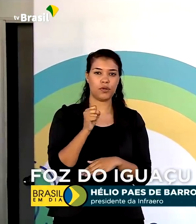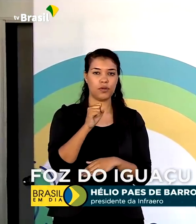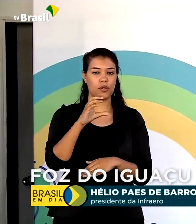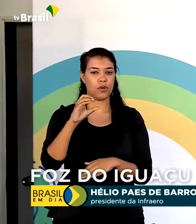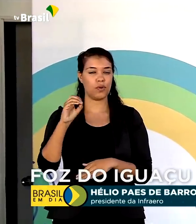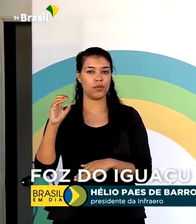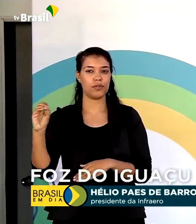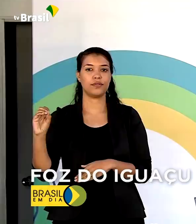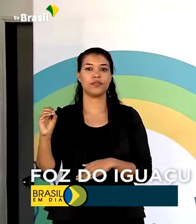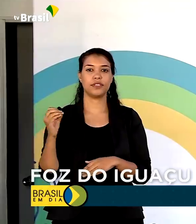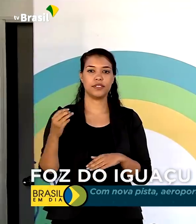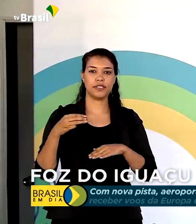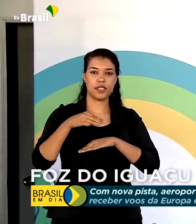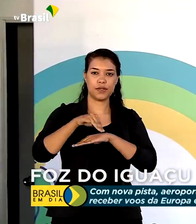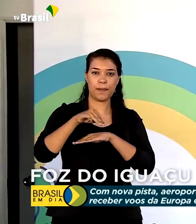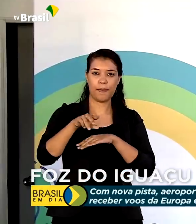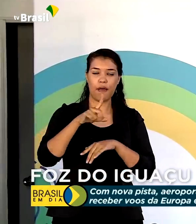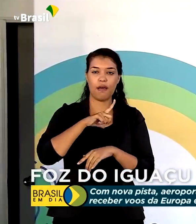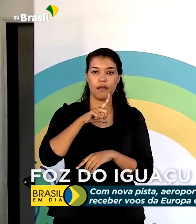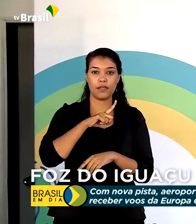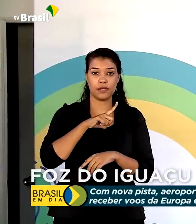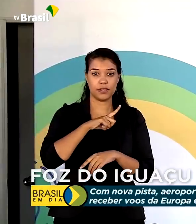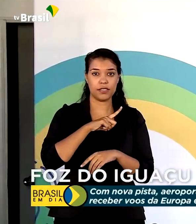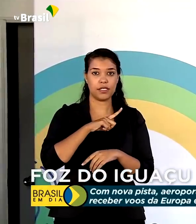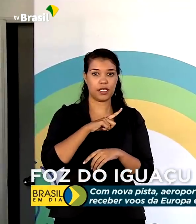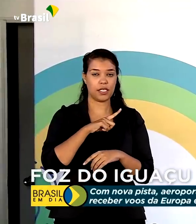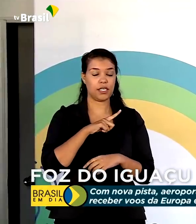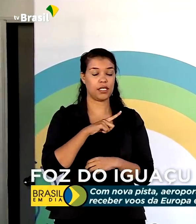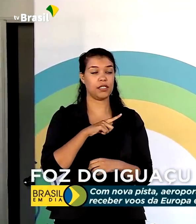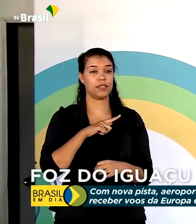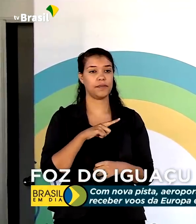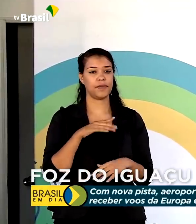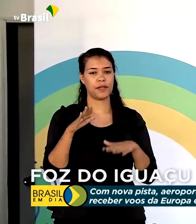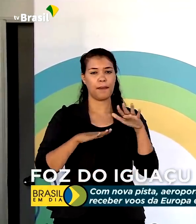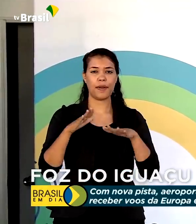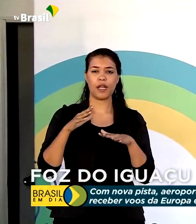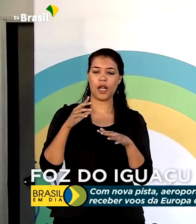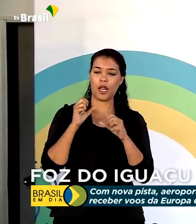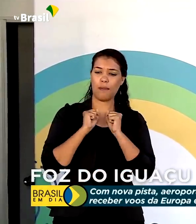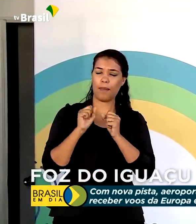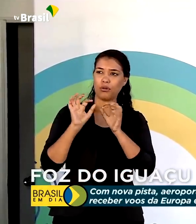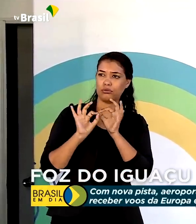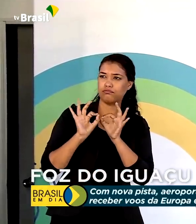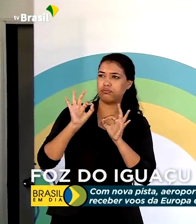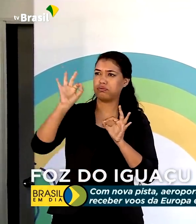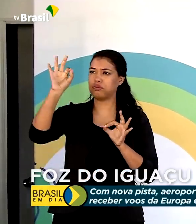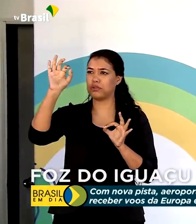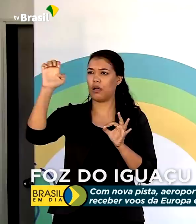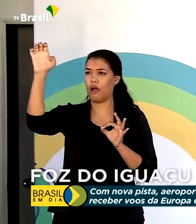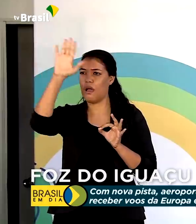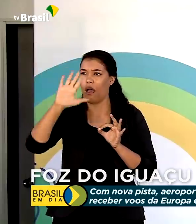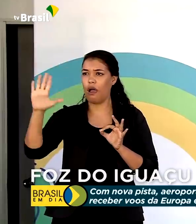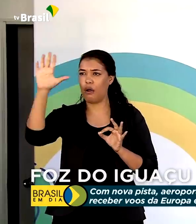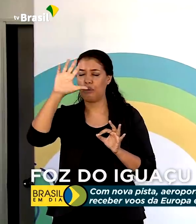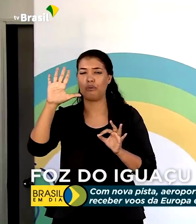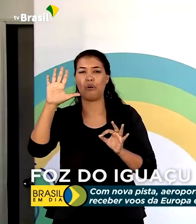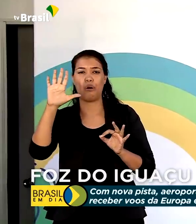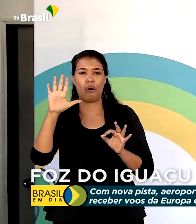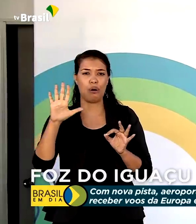hoje de de alcançar a Europa a dependendo da configuração Estados Unidos maiami